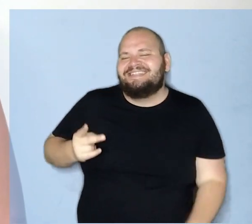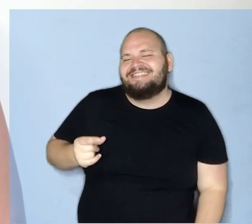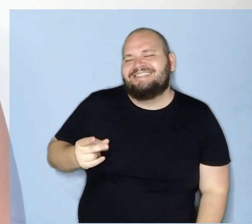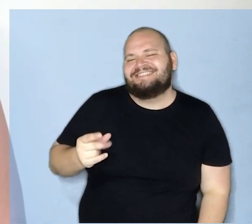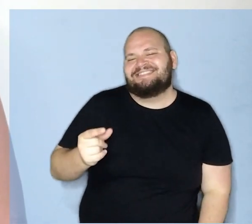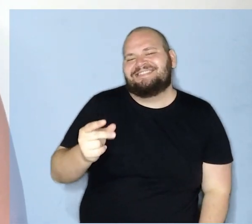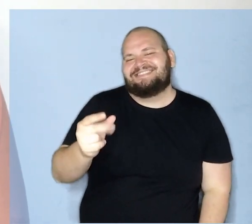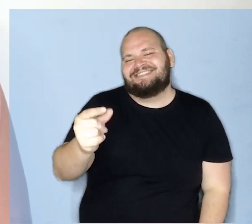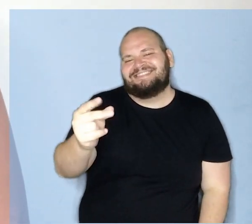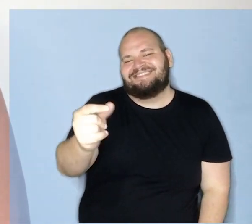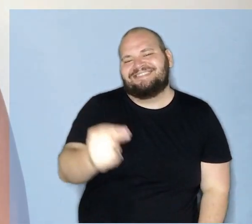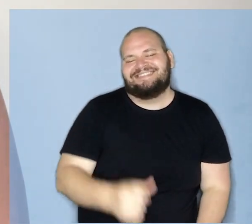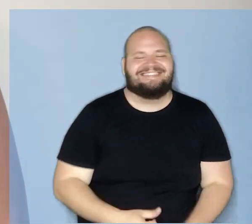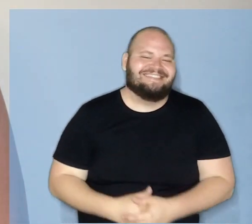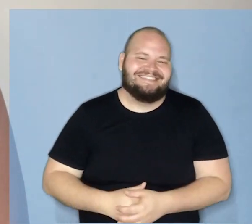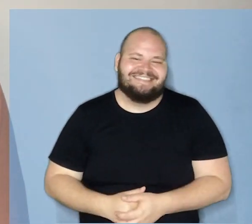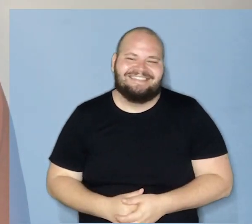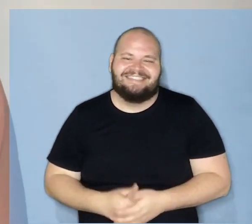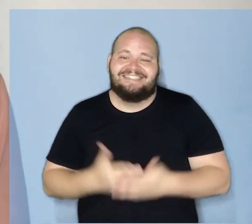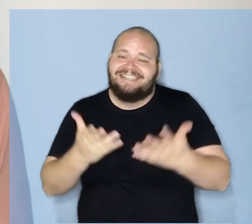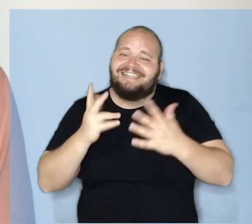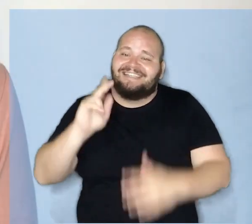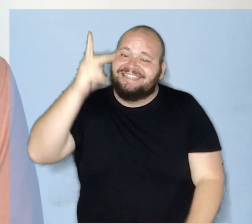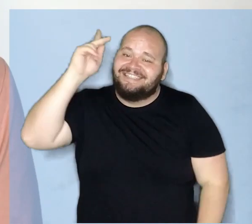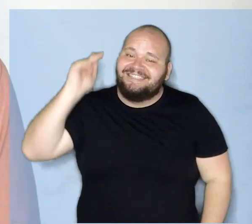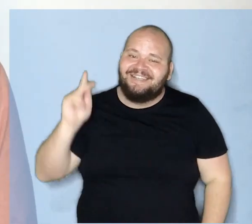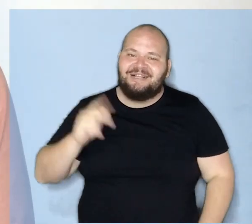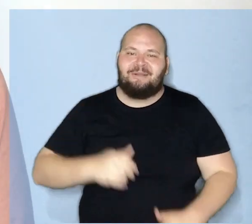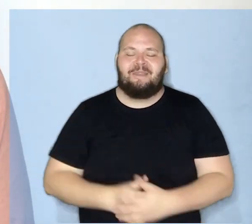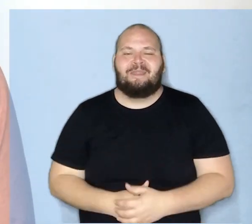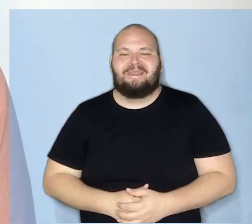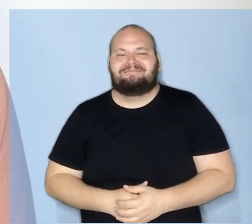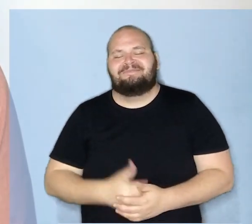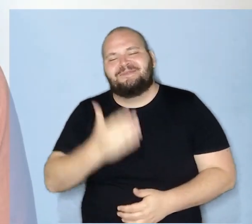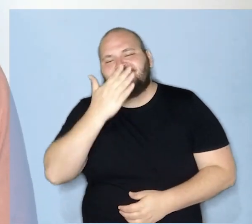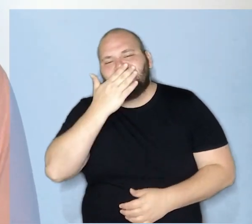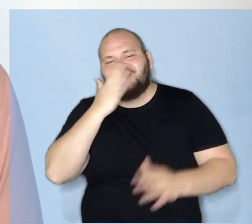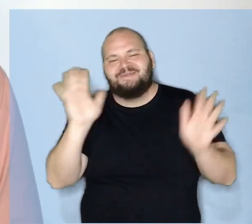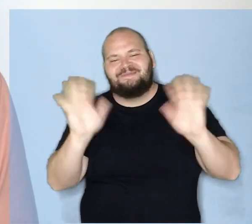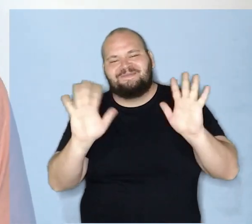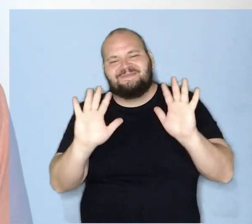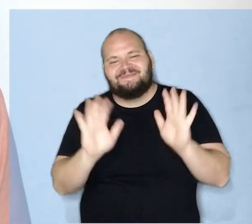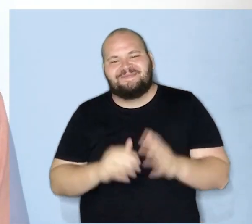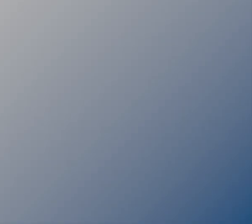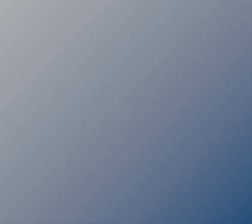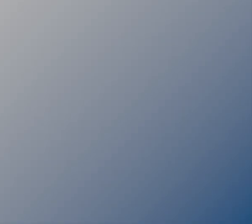Essa foi a história. Beijo!